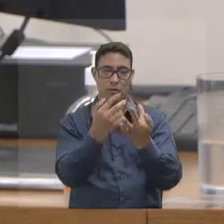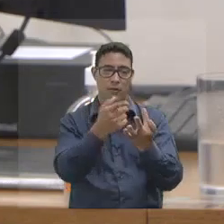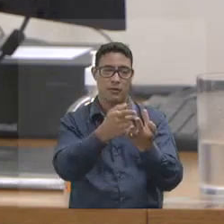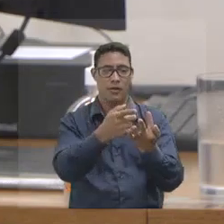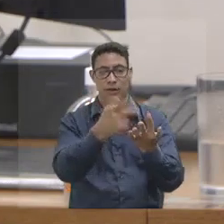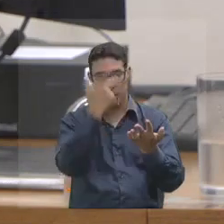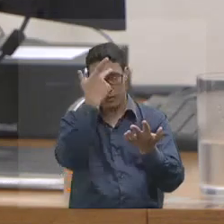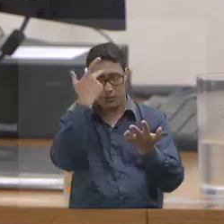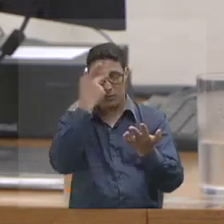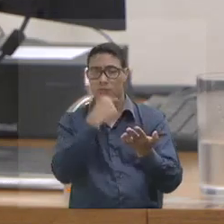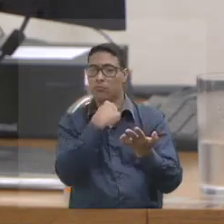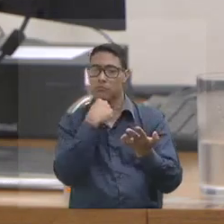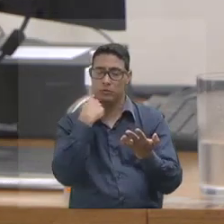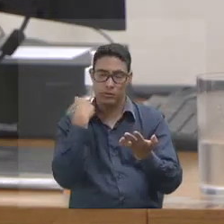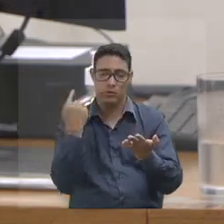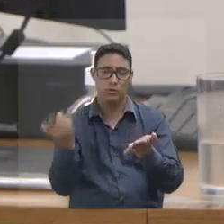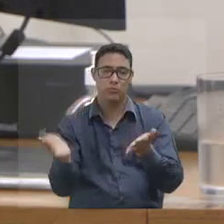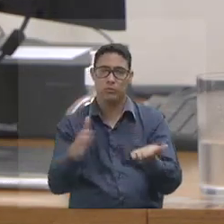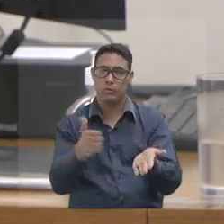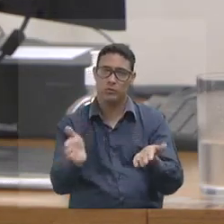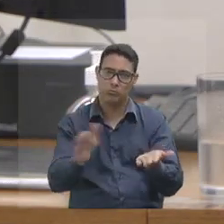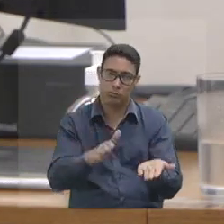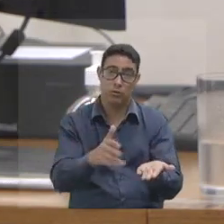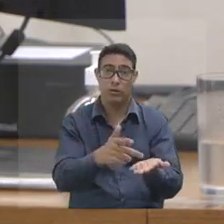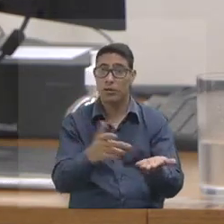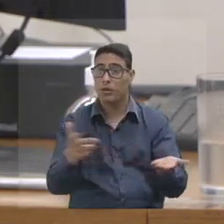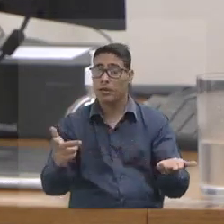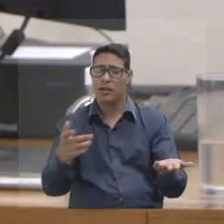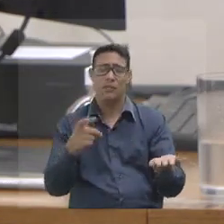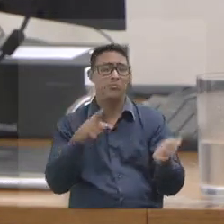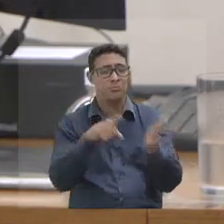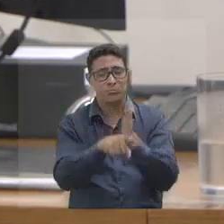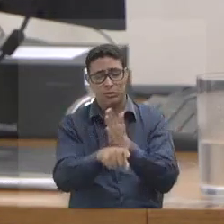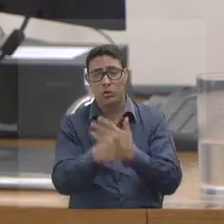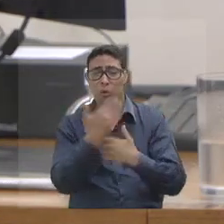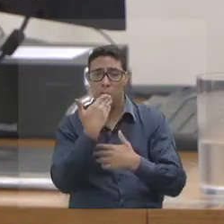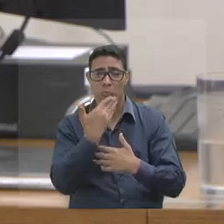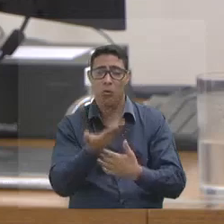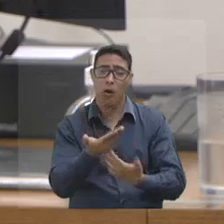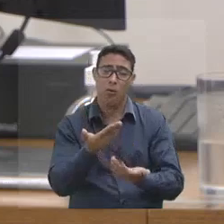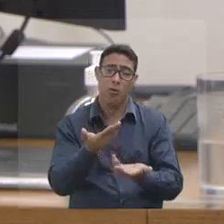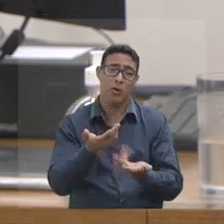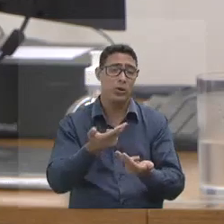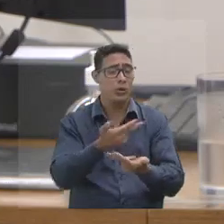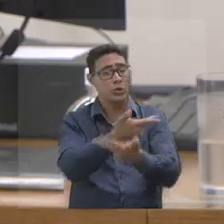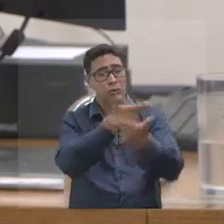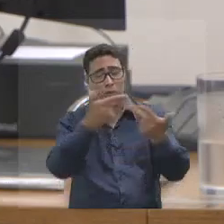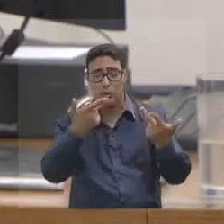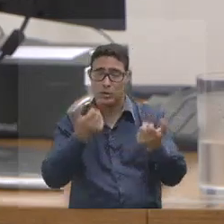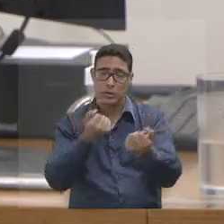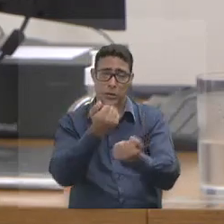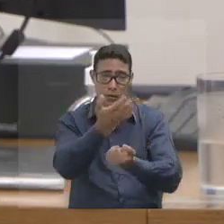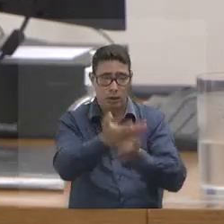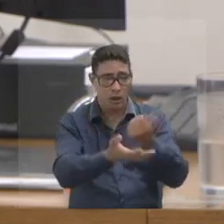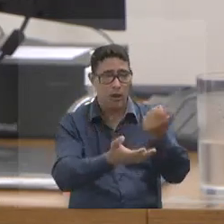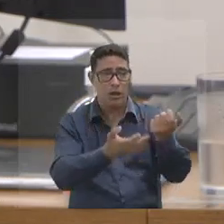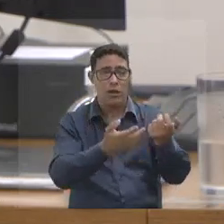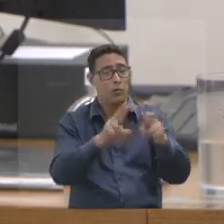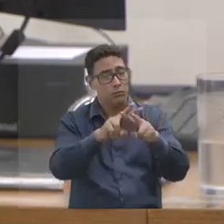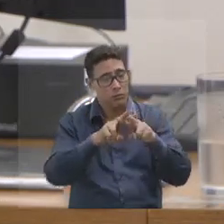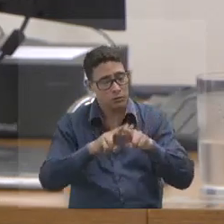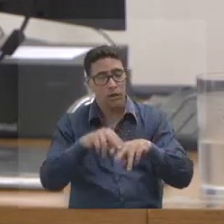que compensação e que ônus seriam aceitável diante de um rompimento de barragem